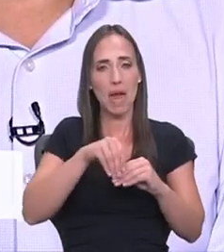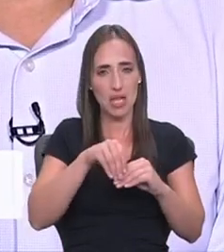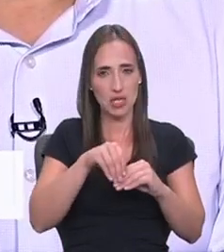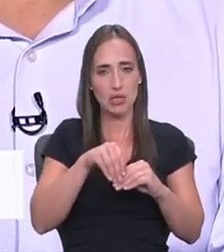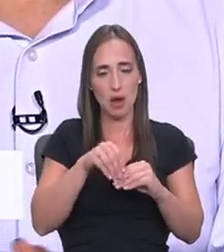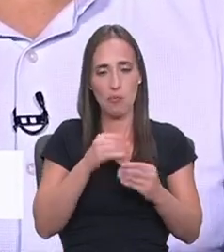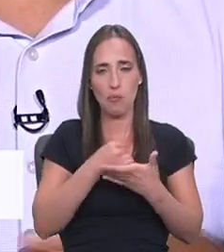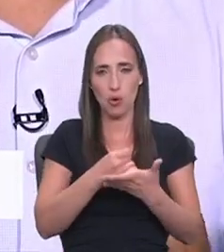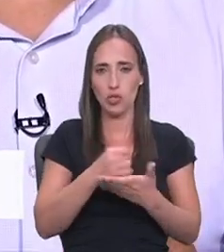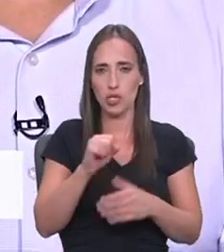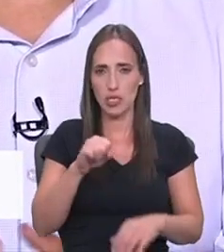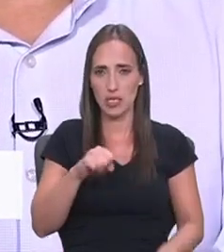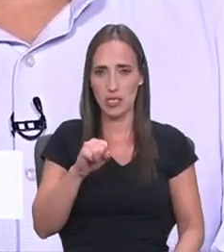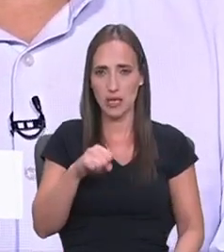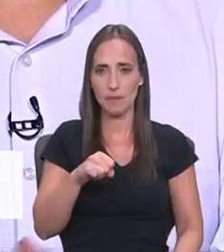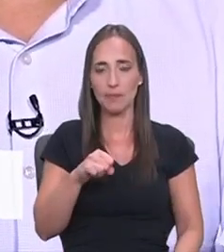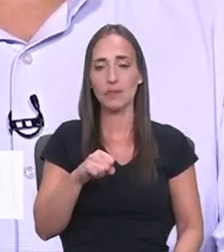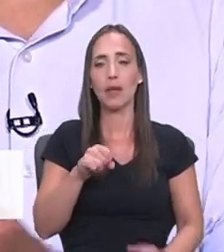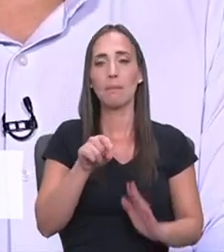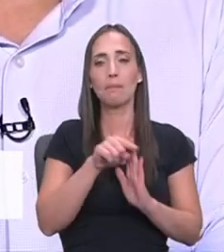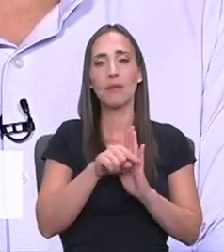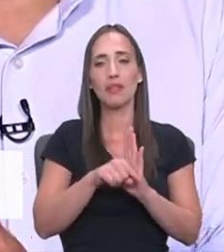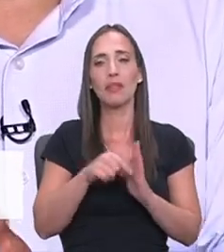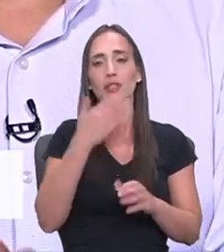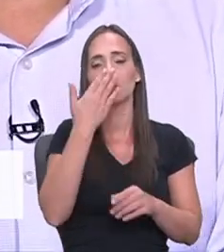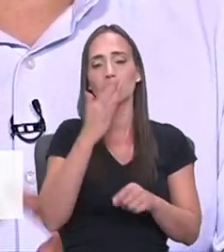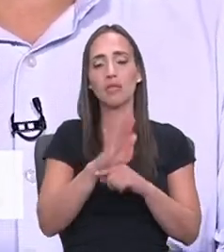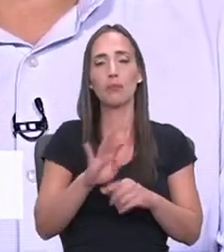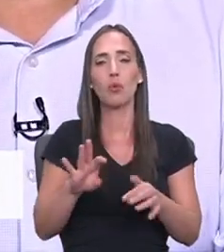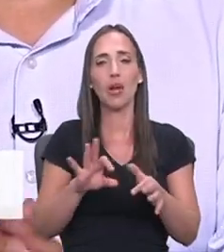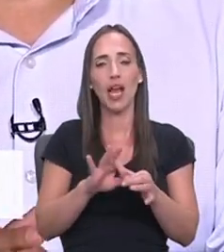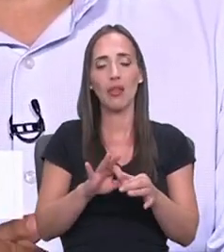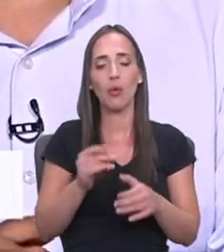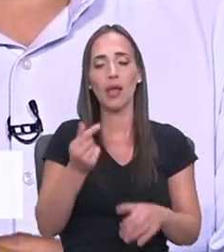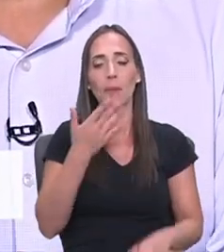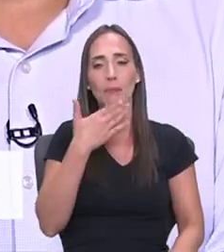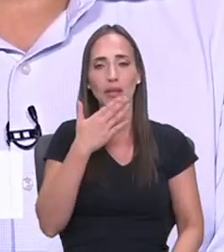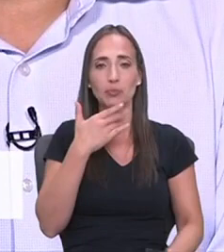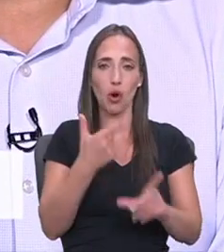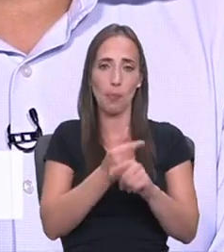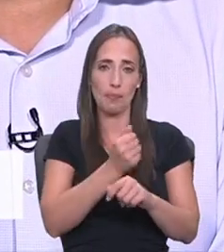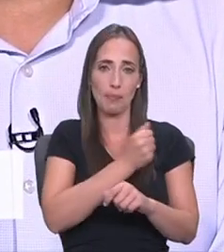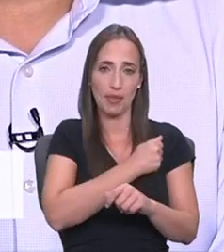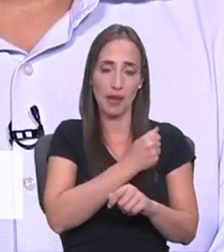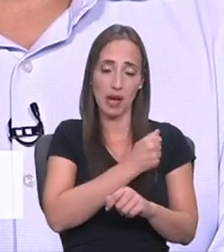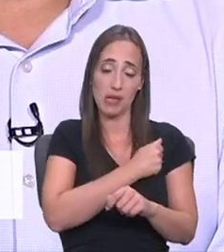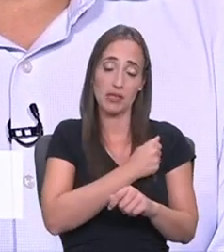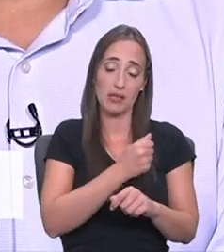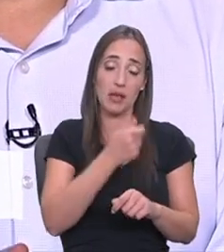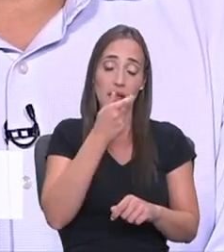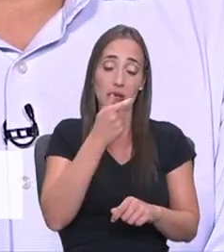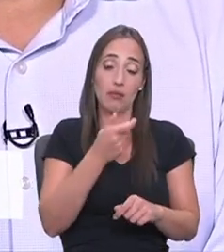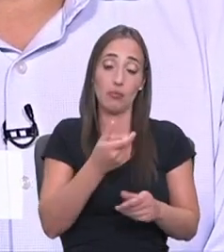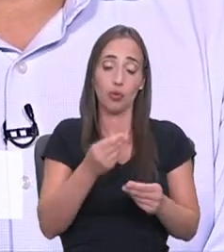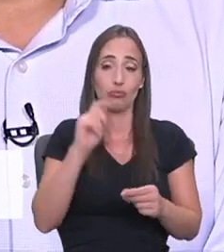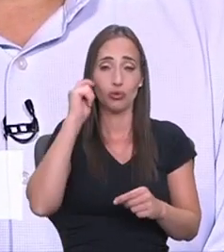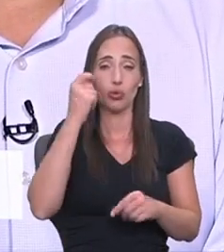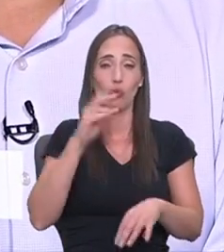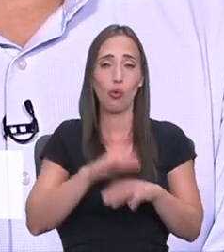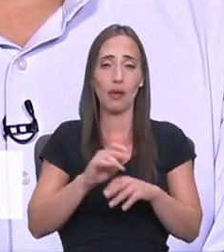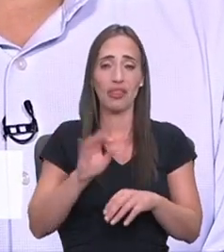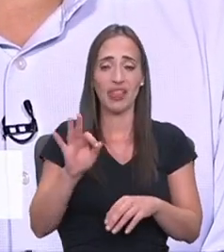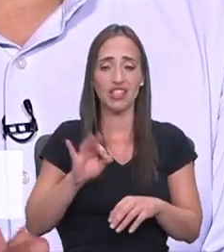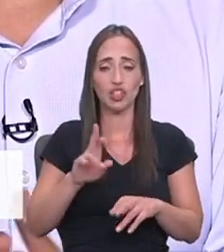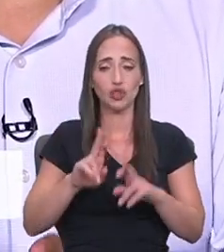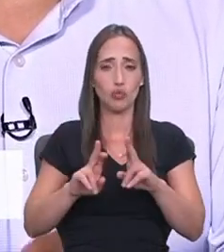seus apoios existem medidas por exemplo para a questão do crédito de habitação que também era um grupo que tem sido bastante prejudicado pela subida das taxas de juro e